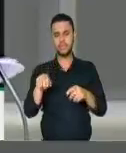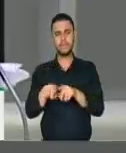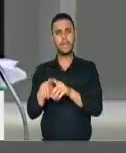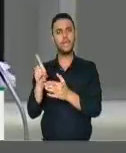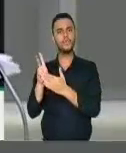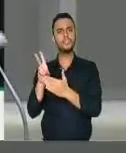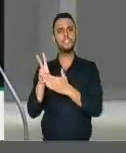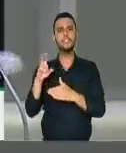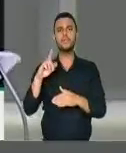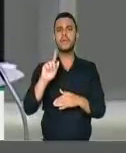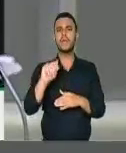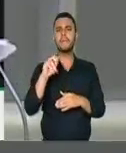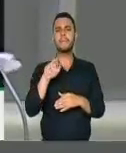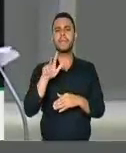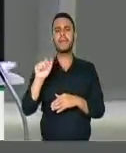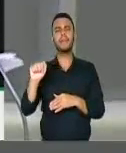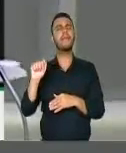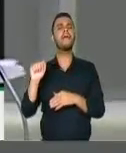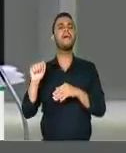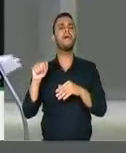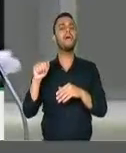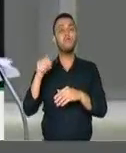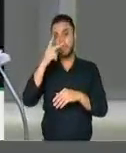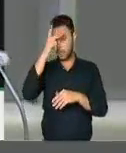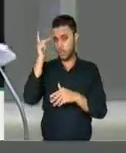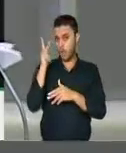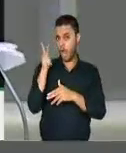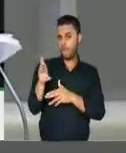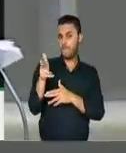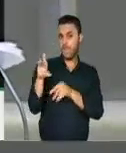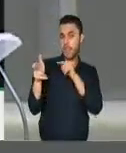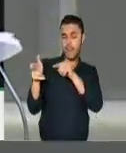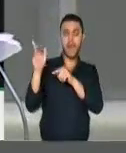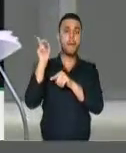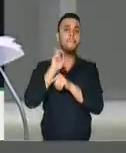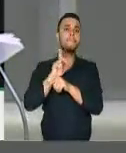do Maranhão foram atacados a tiros em Minas